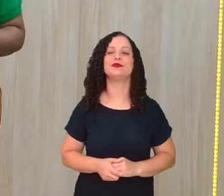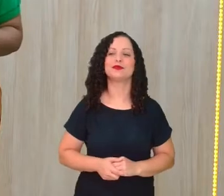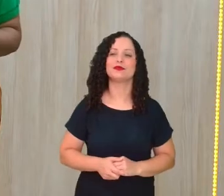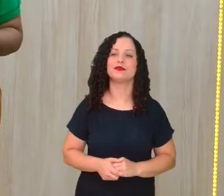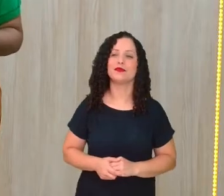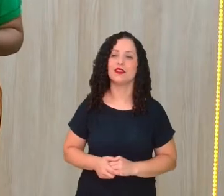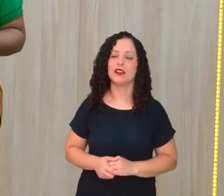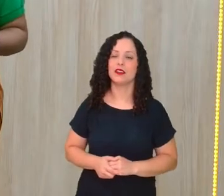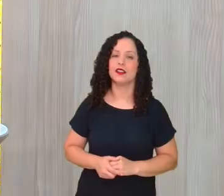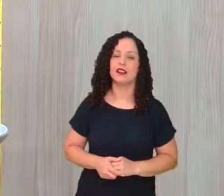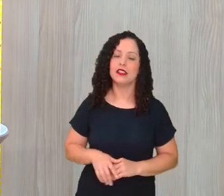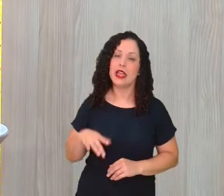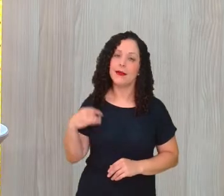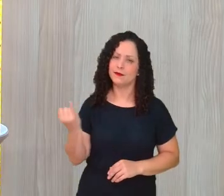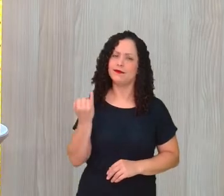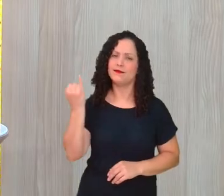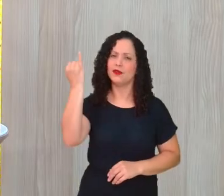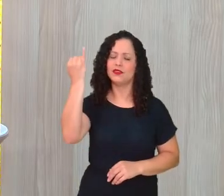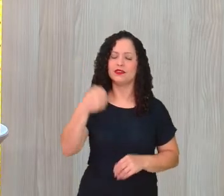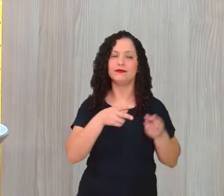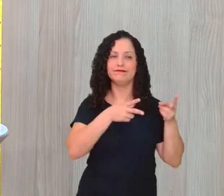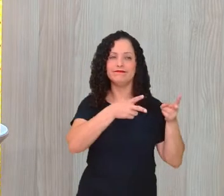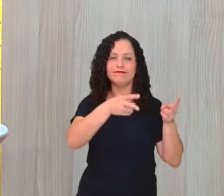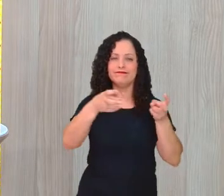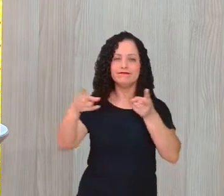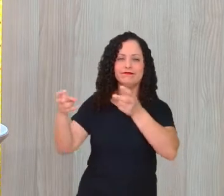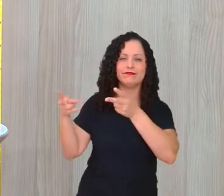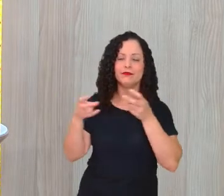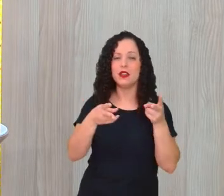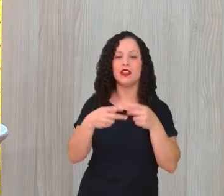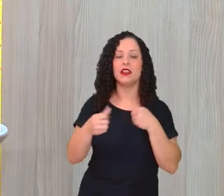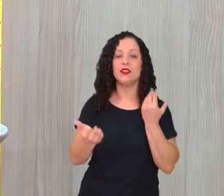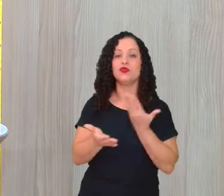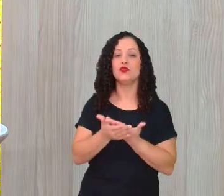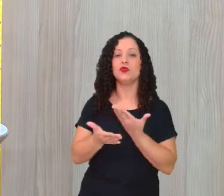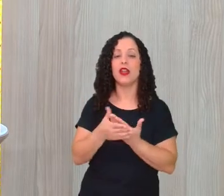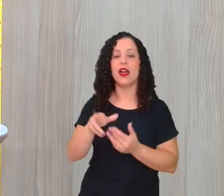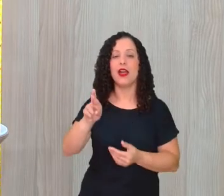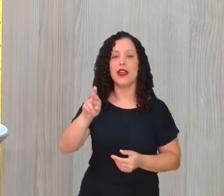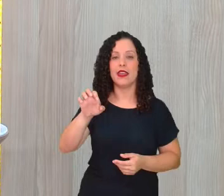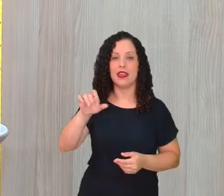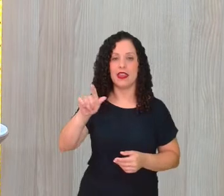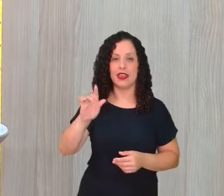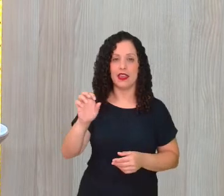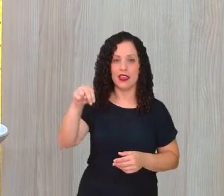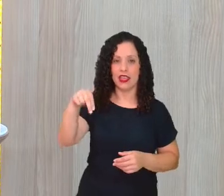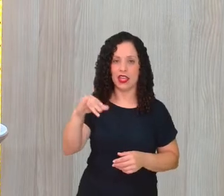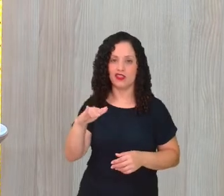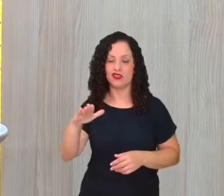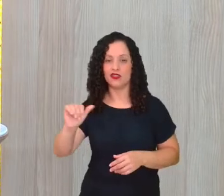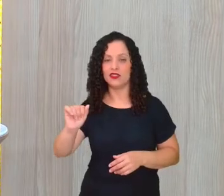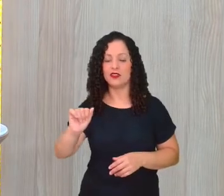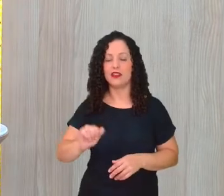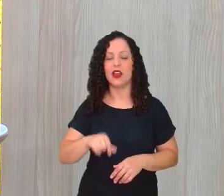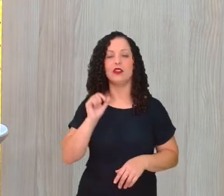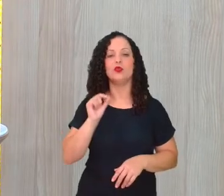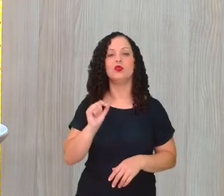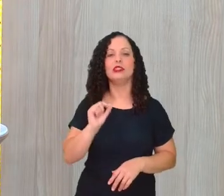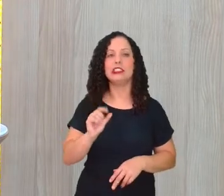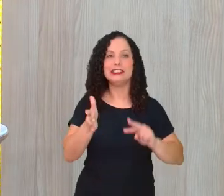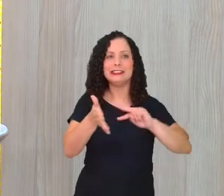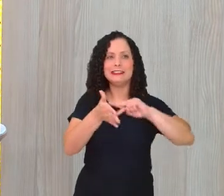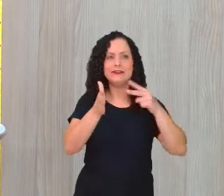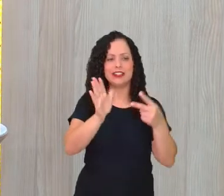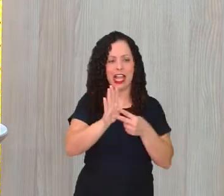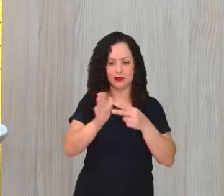Professora, interessante perceber, né, que a gente estuda muito regência justamente por causa da mudança de sentido.